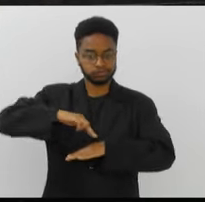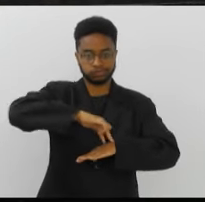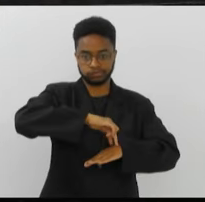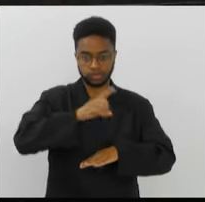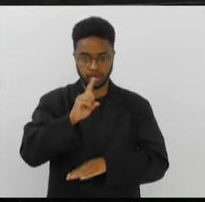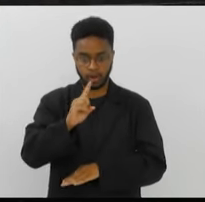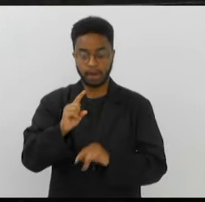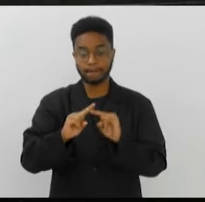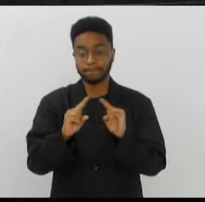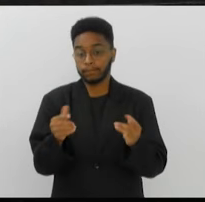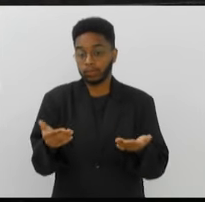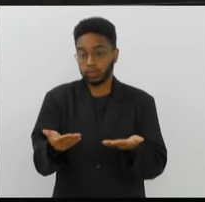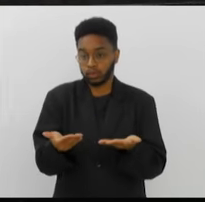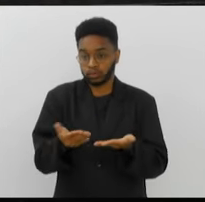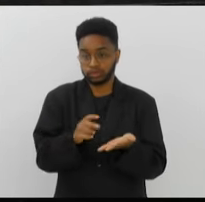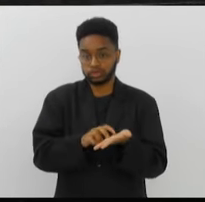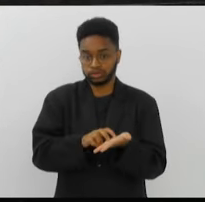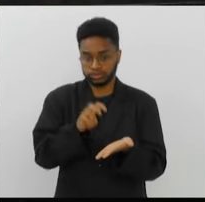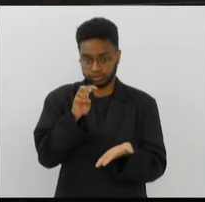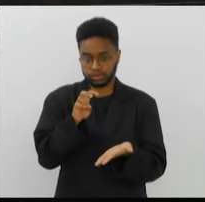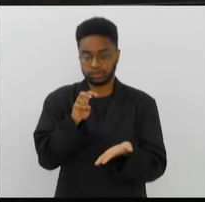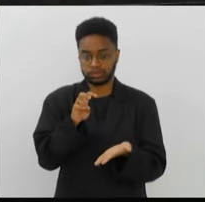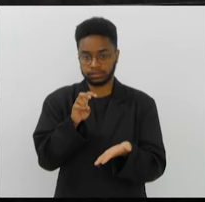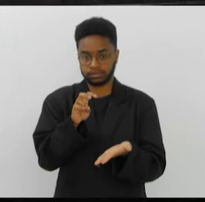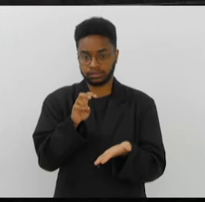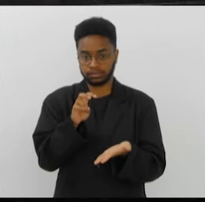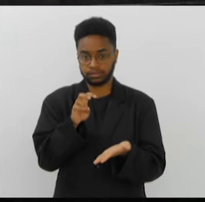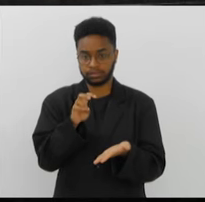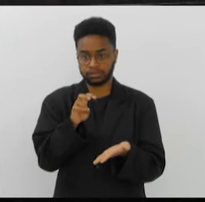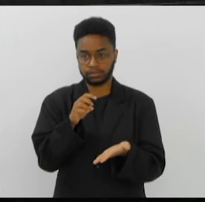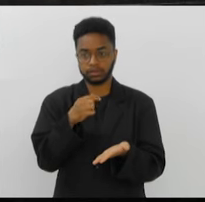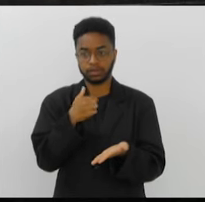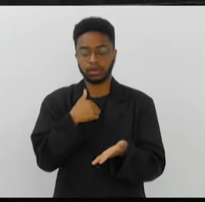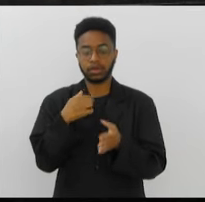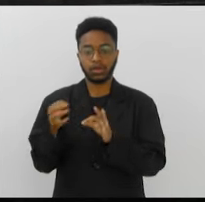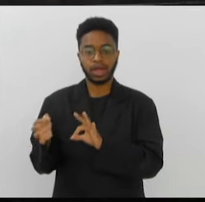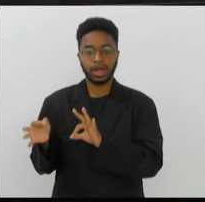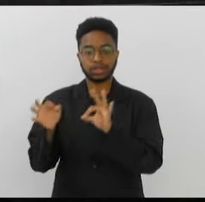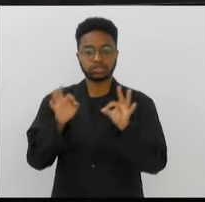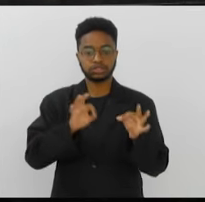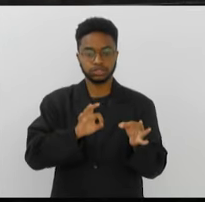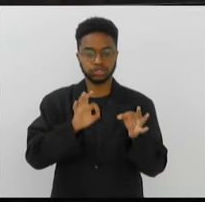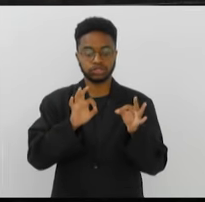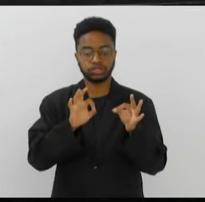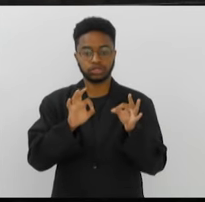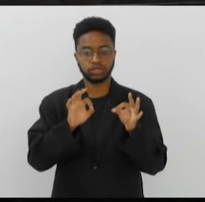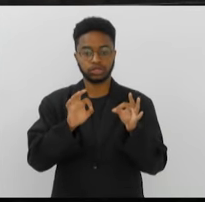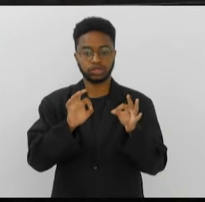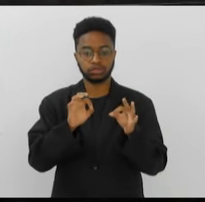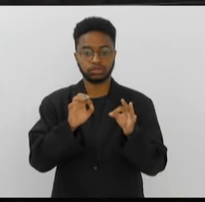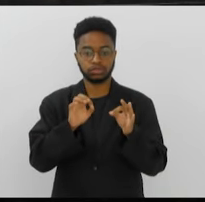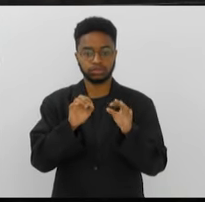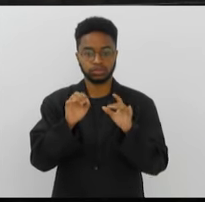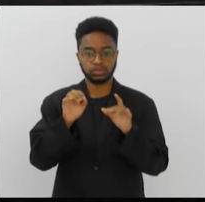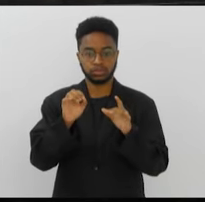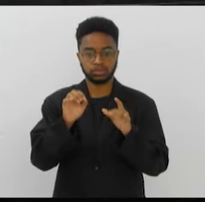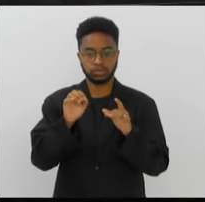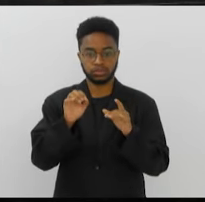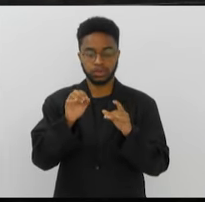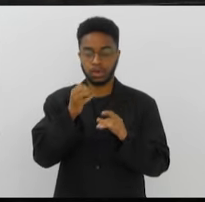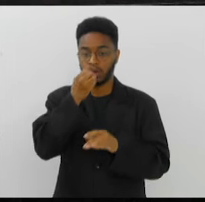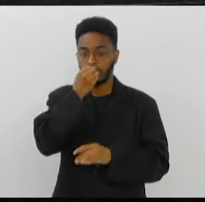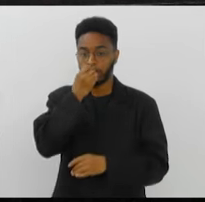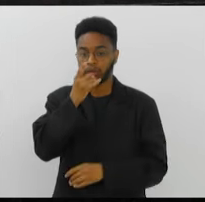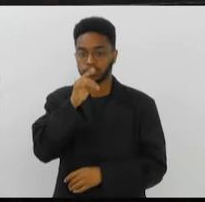Mas hoje, pela manhã, eu assisti uma matéria no Bom